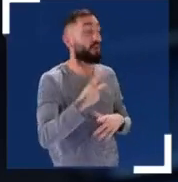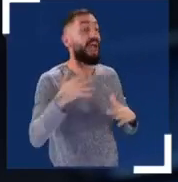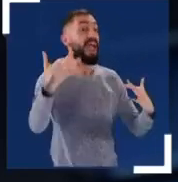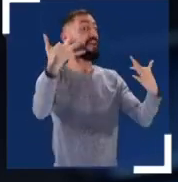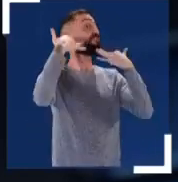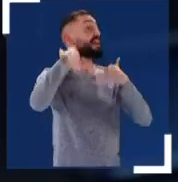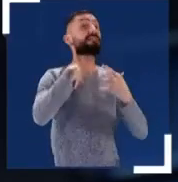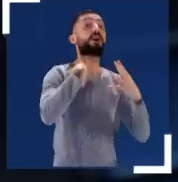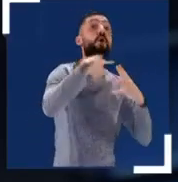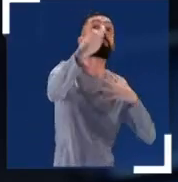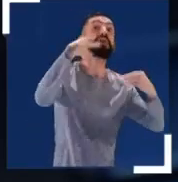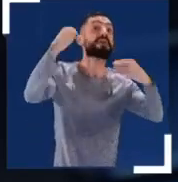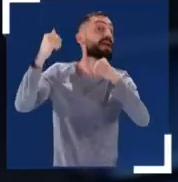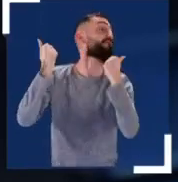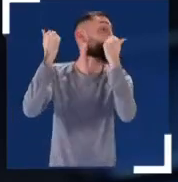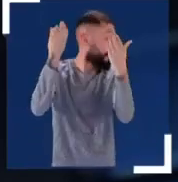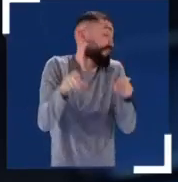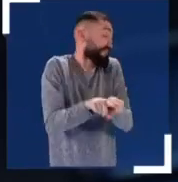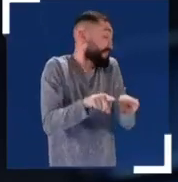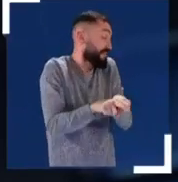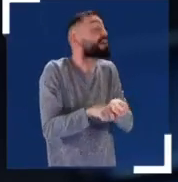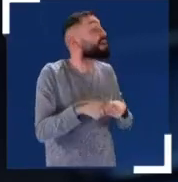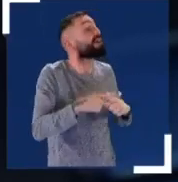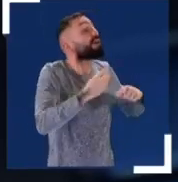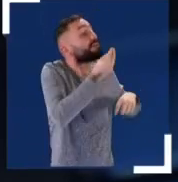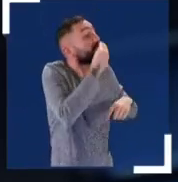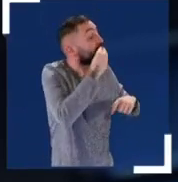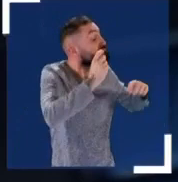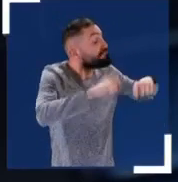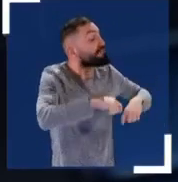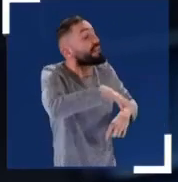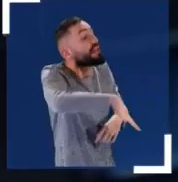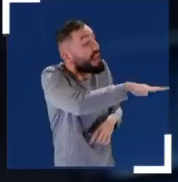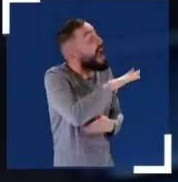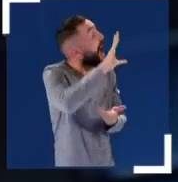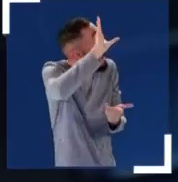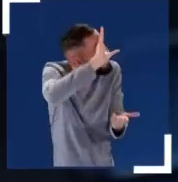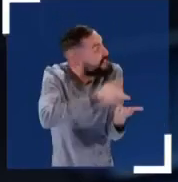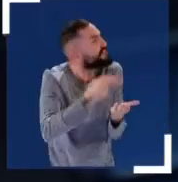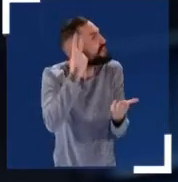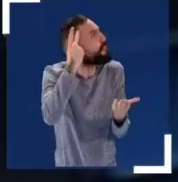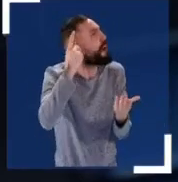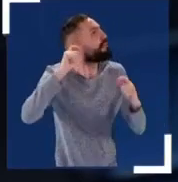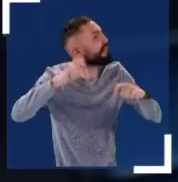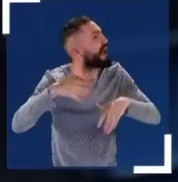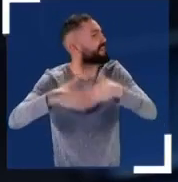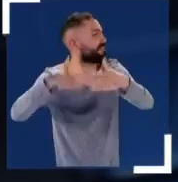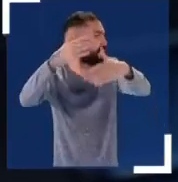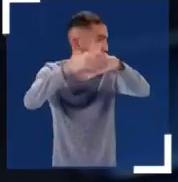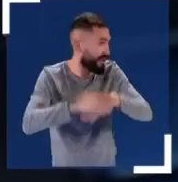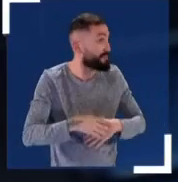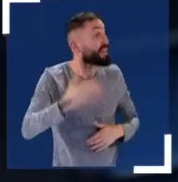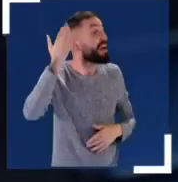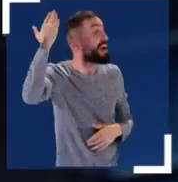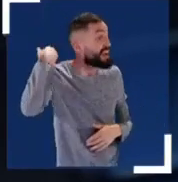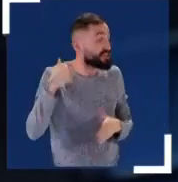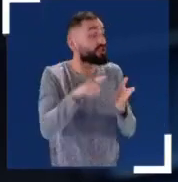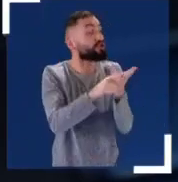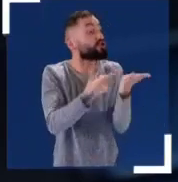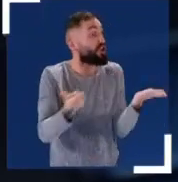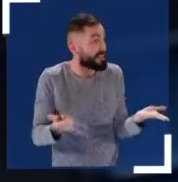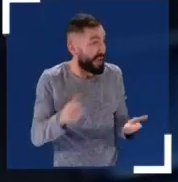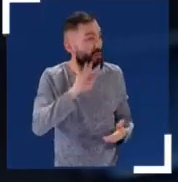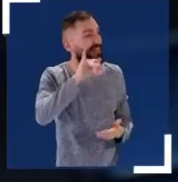isso tudo tem possibilitado que as pessoas voltassem a acreditar em São Paulo. São Paulo ganhou na Financial Times o